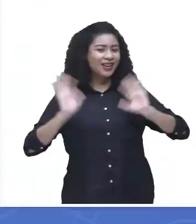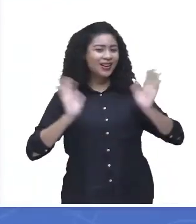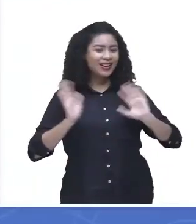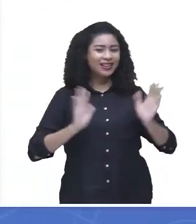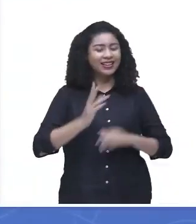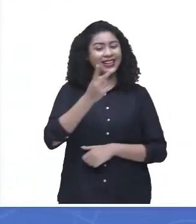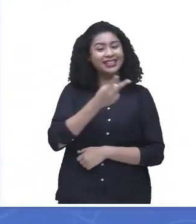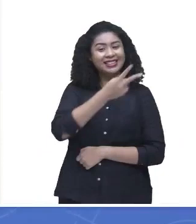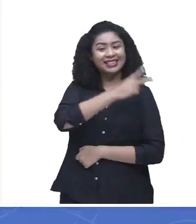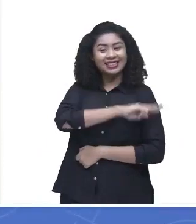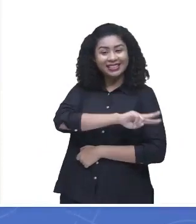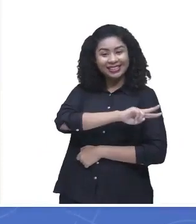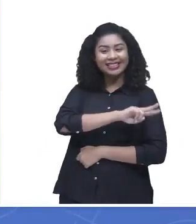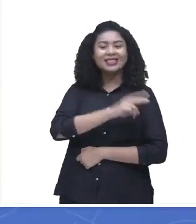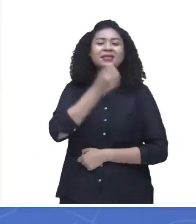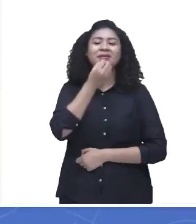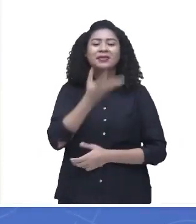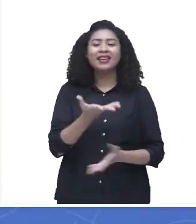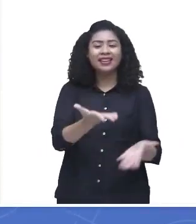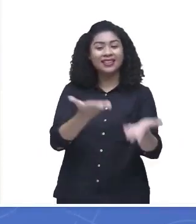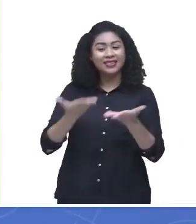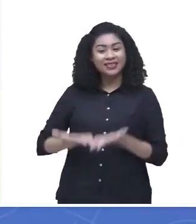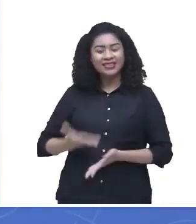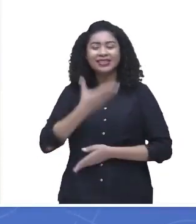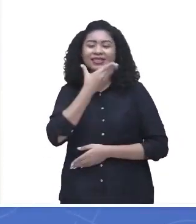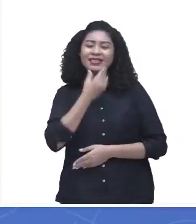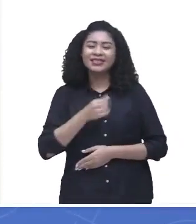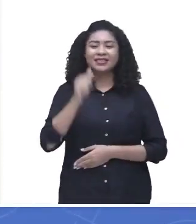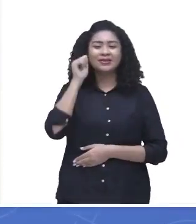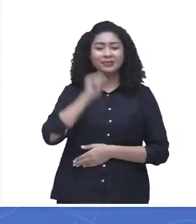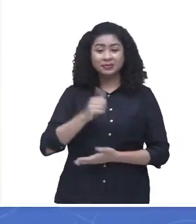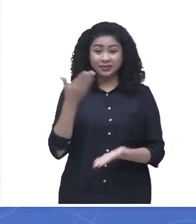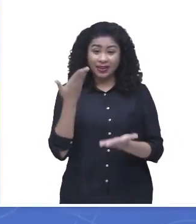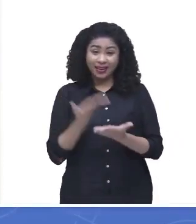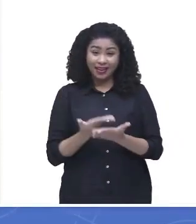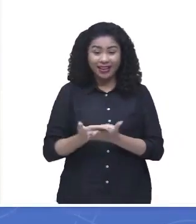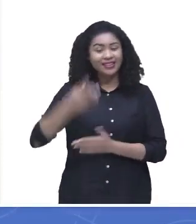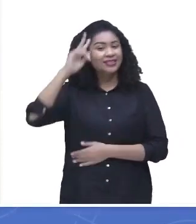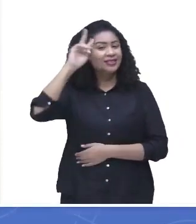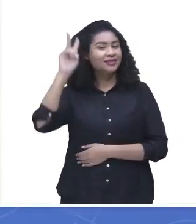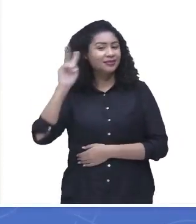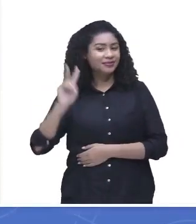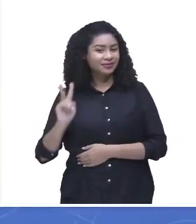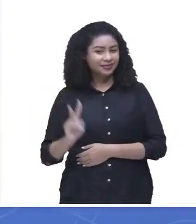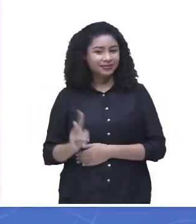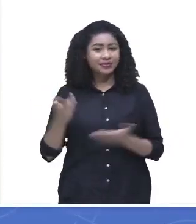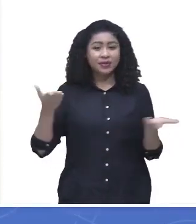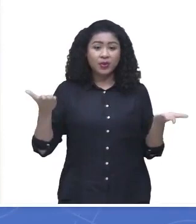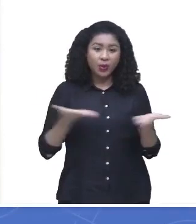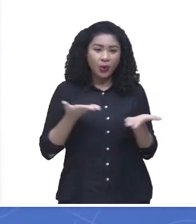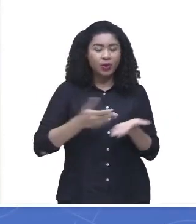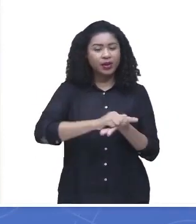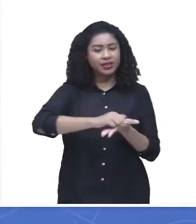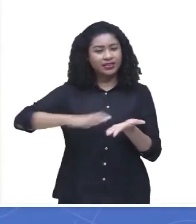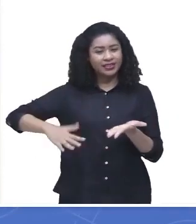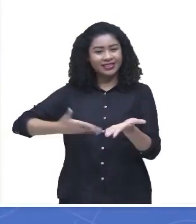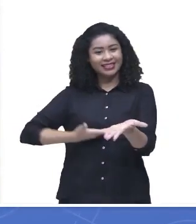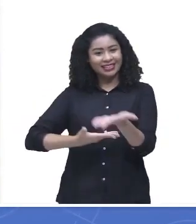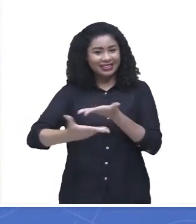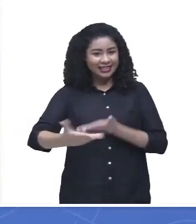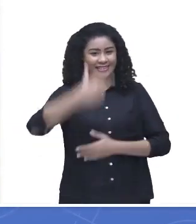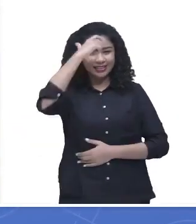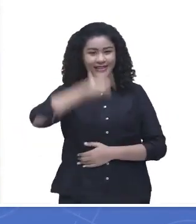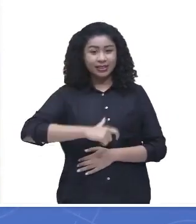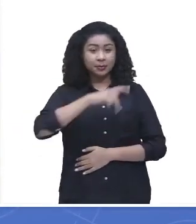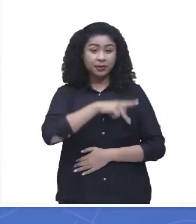segunda série do ensino médio, bem-vindos, bem-vindas a mais uma aula de História. Hoje com as nossas atividades interativas, sou a professora